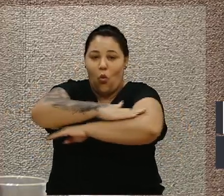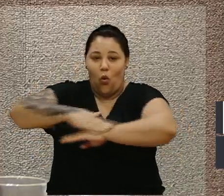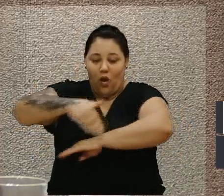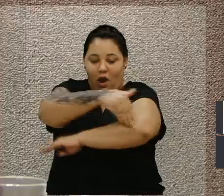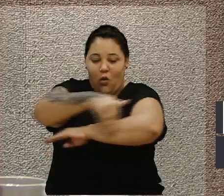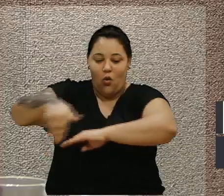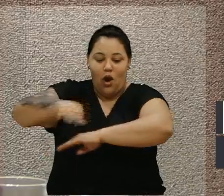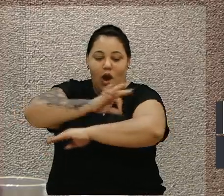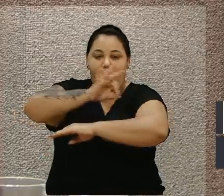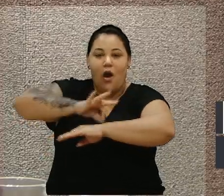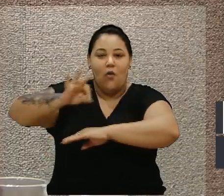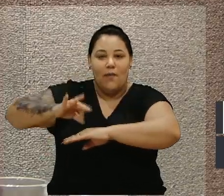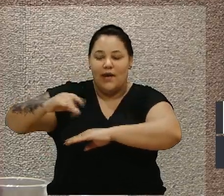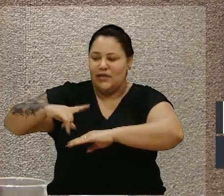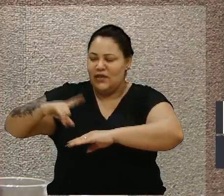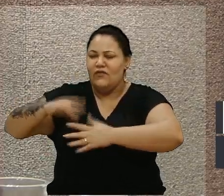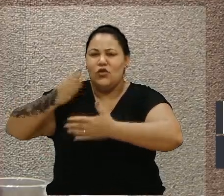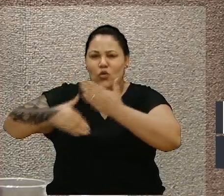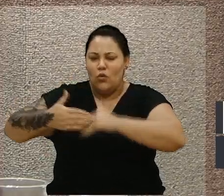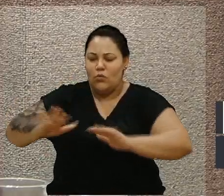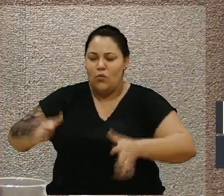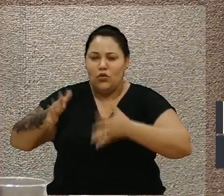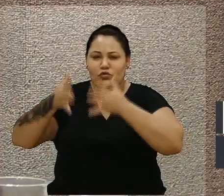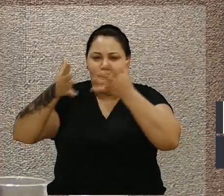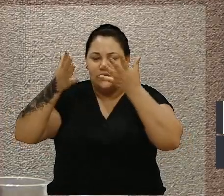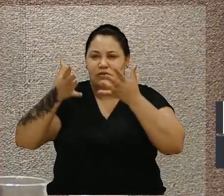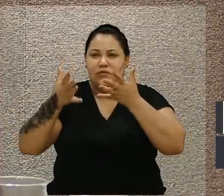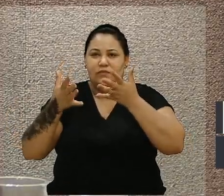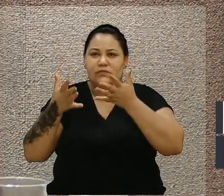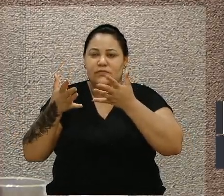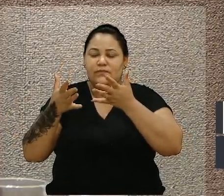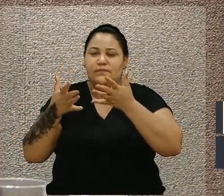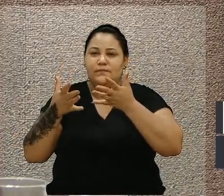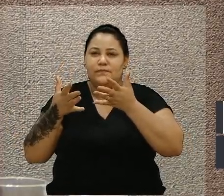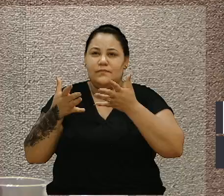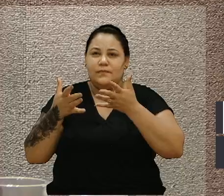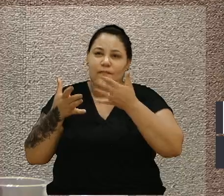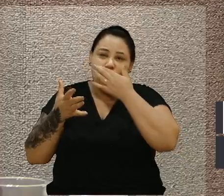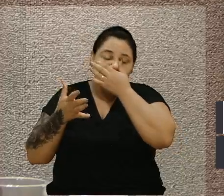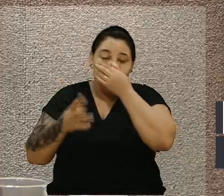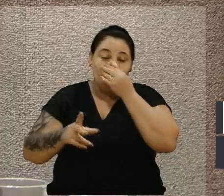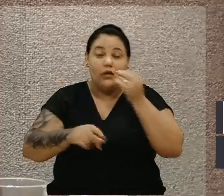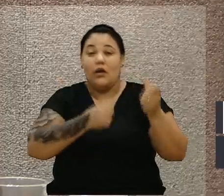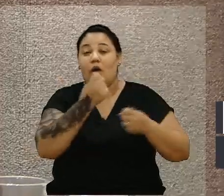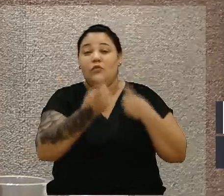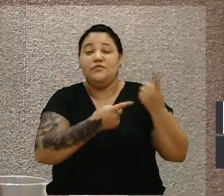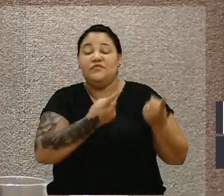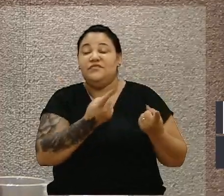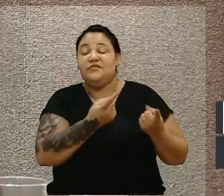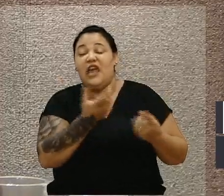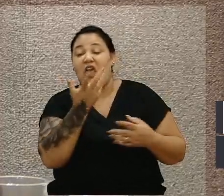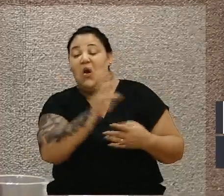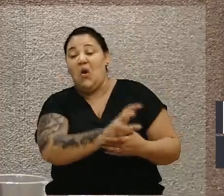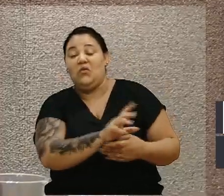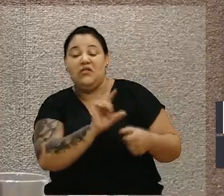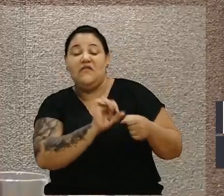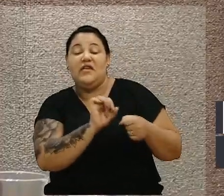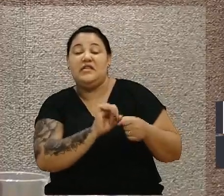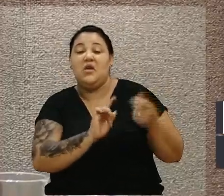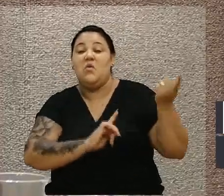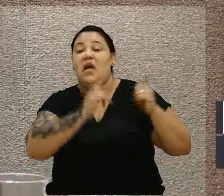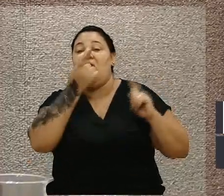houve toda uma movimentação de meia dúzia de riquinhos da cidade que eram contra, né, botar o carnaval ali.